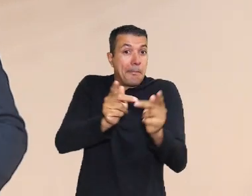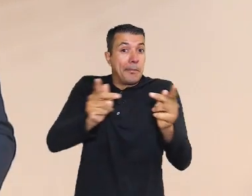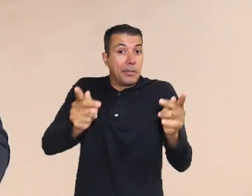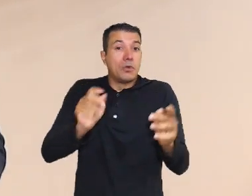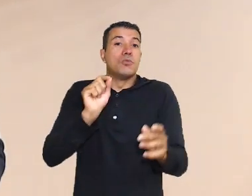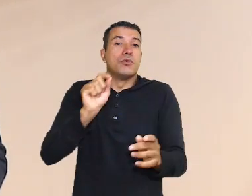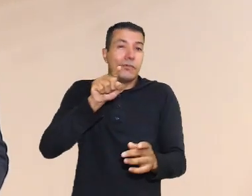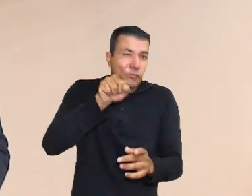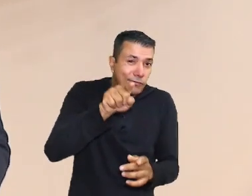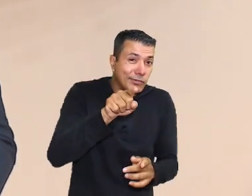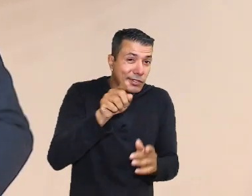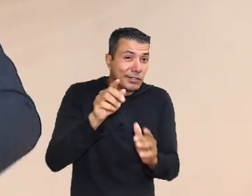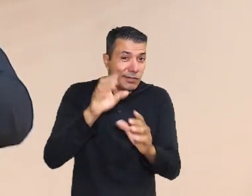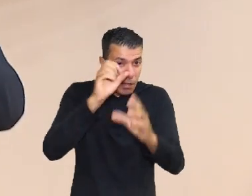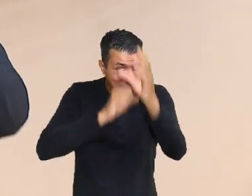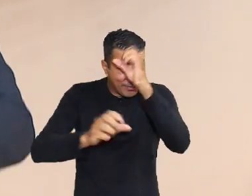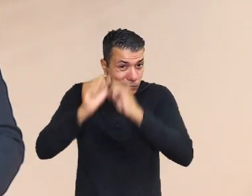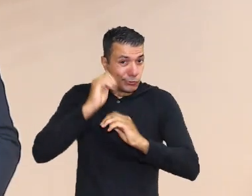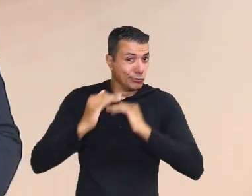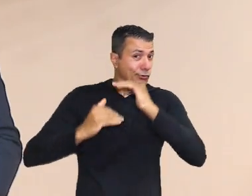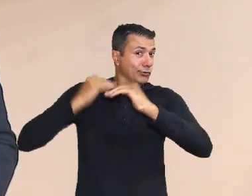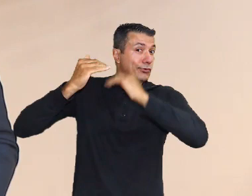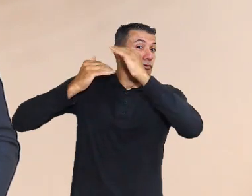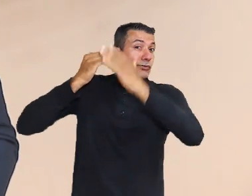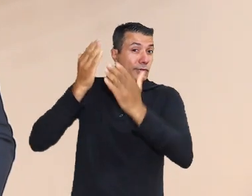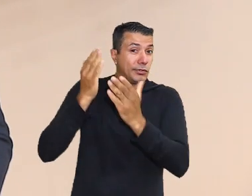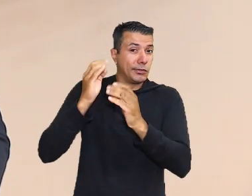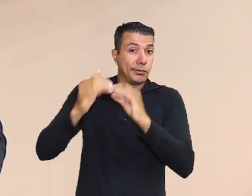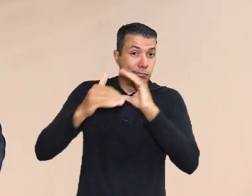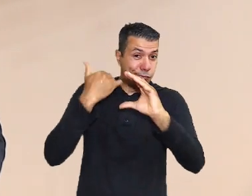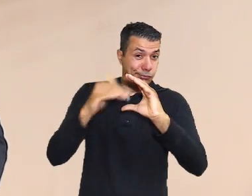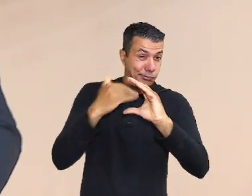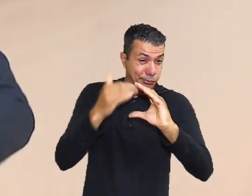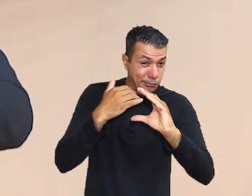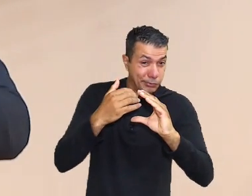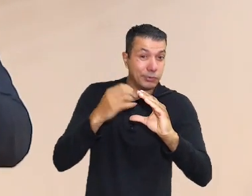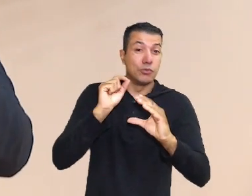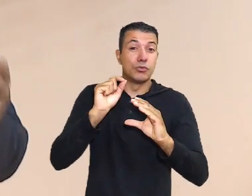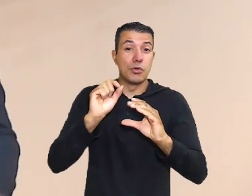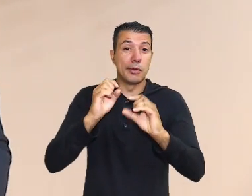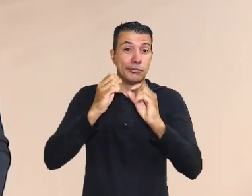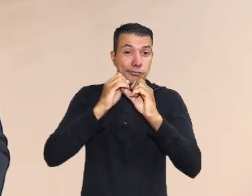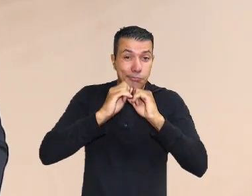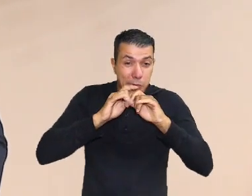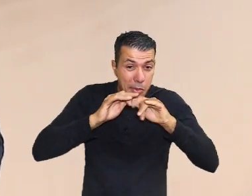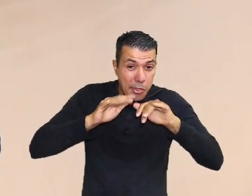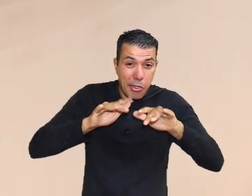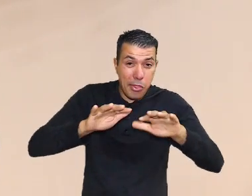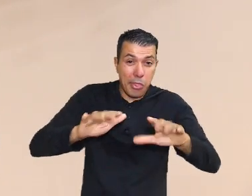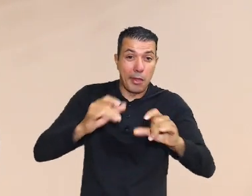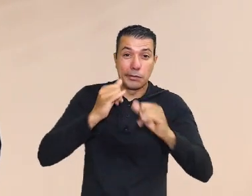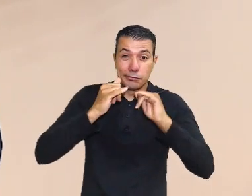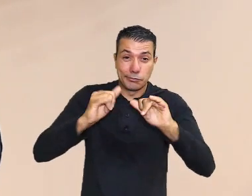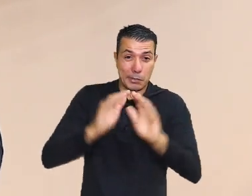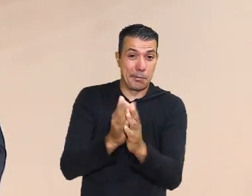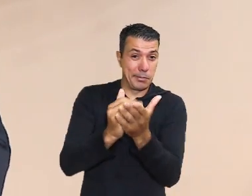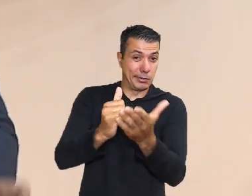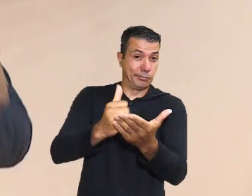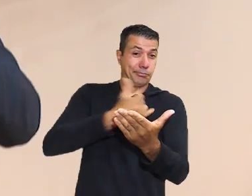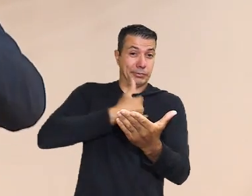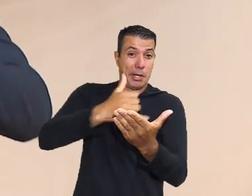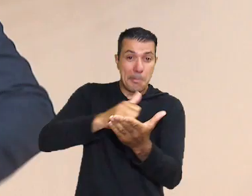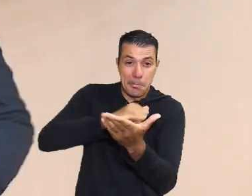você também nessa noite vai crescer bastante com as mensagens que serão aqui explanadas com os convidados do